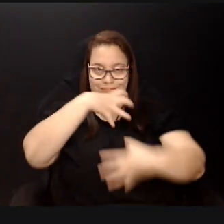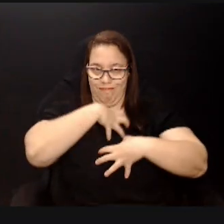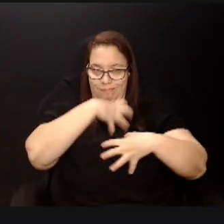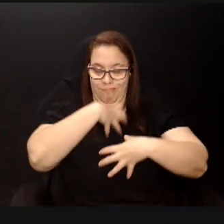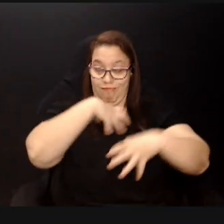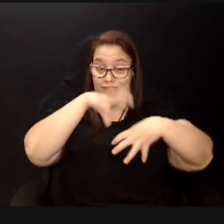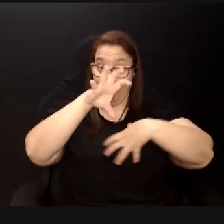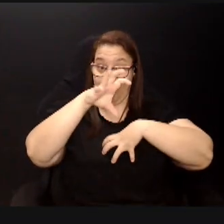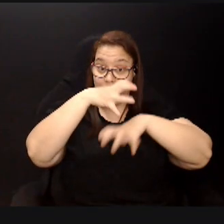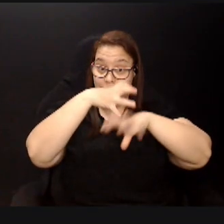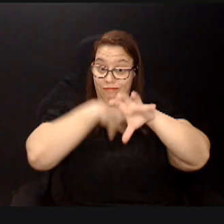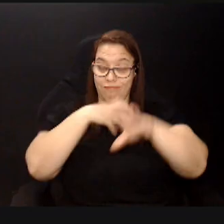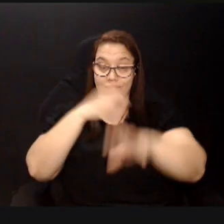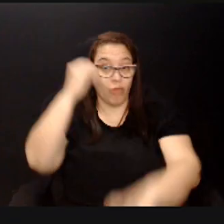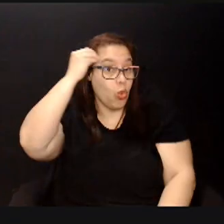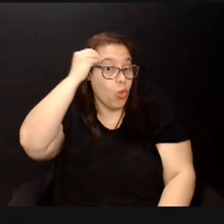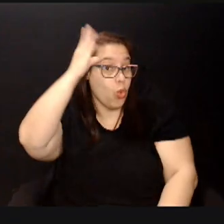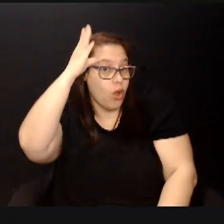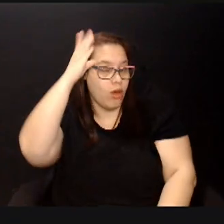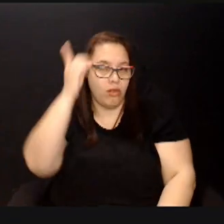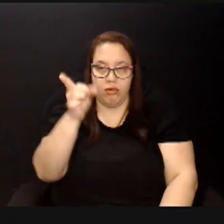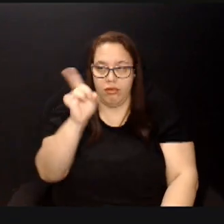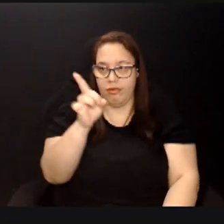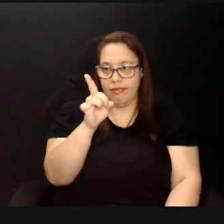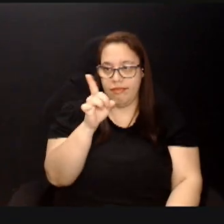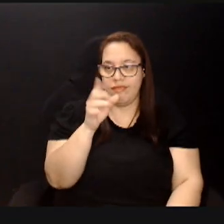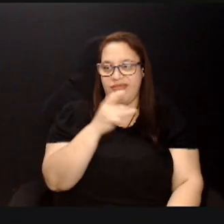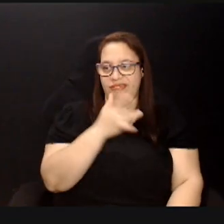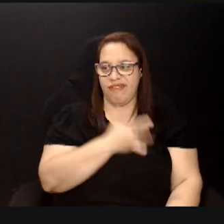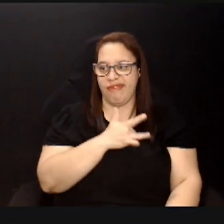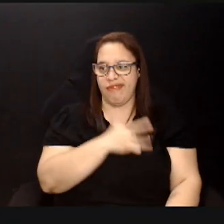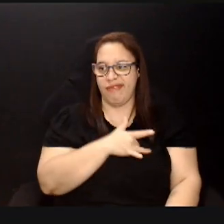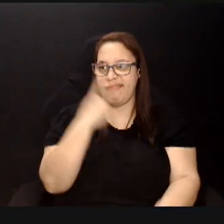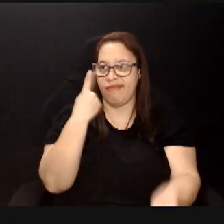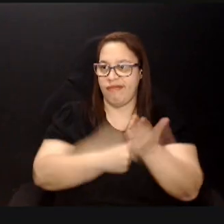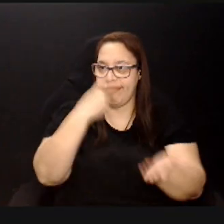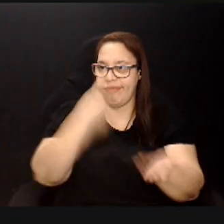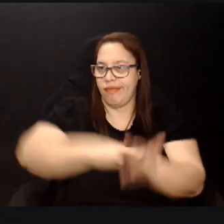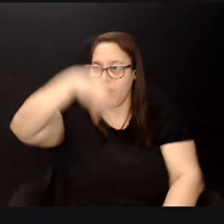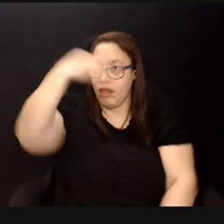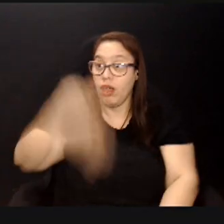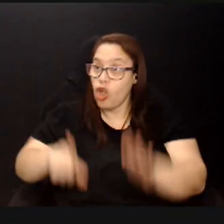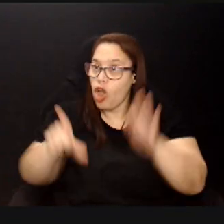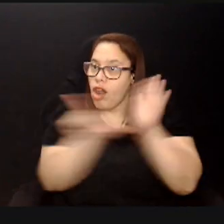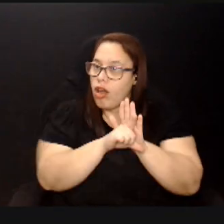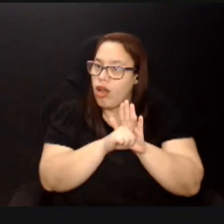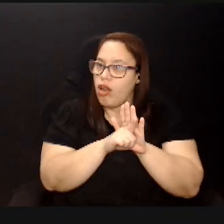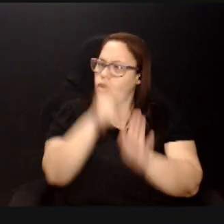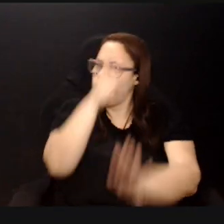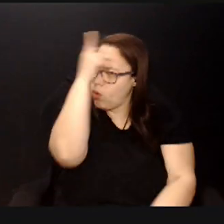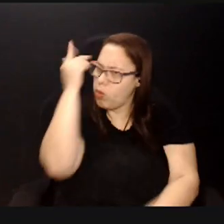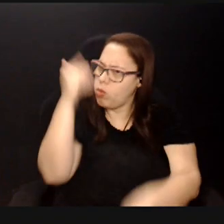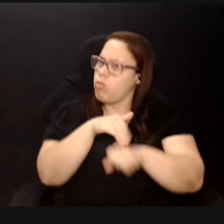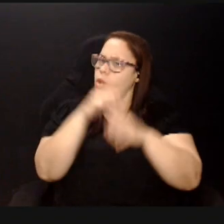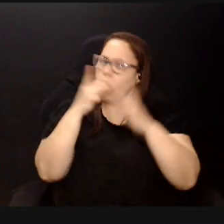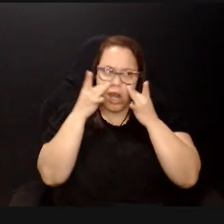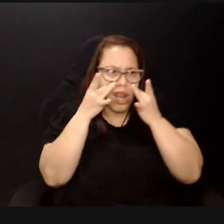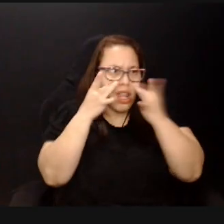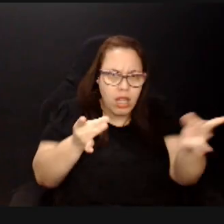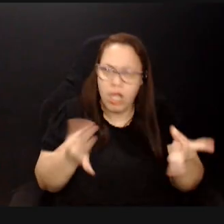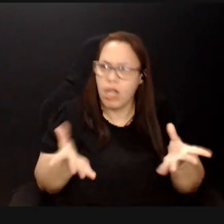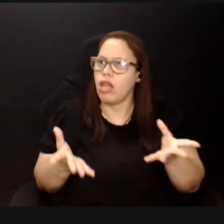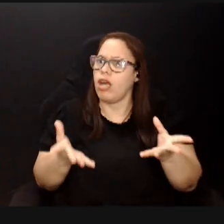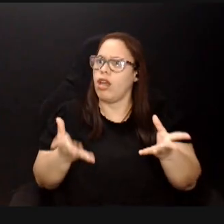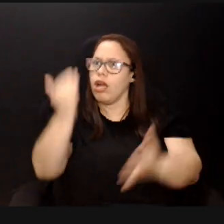de conhecimento, eu não falo de pena, eu falo de cumprimento de lei e de pessoas mais atentas a entender que